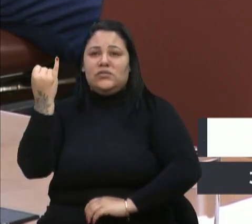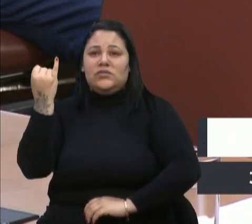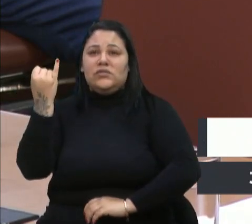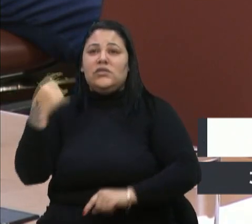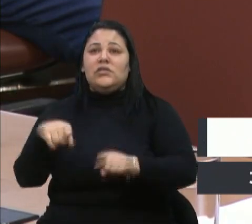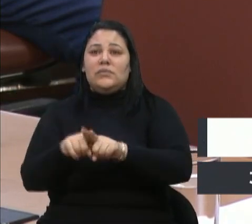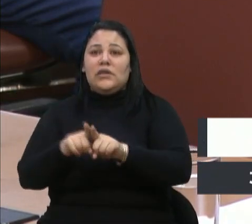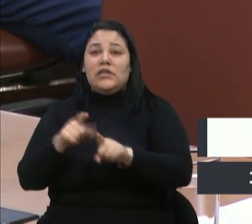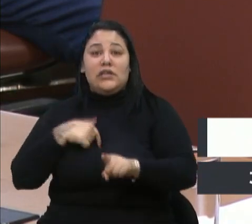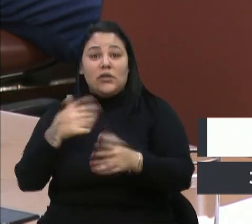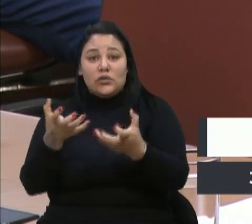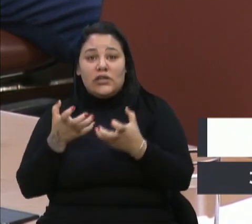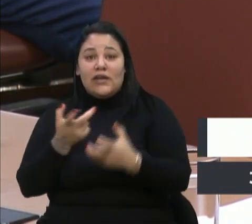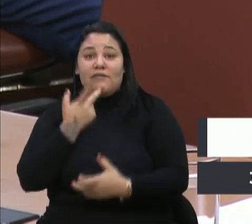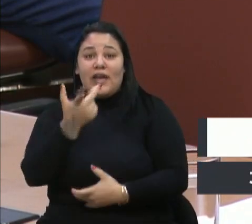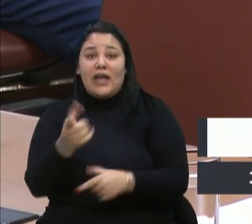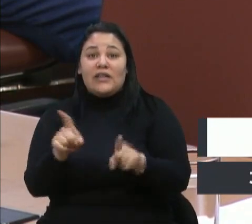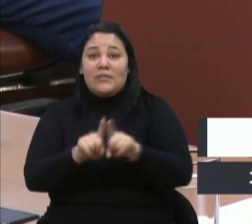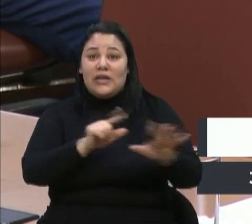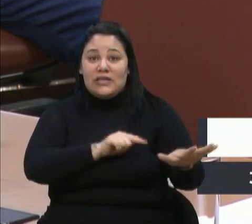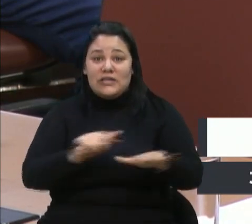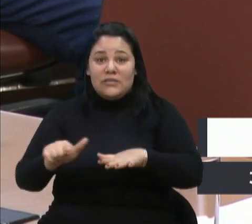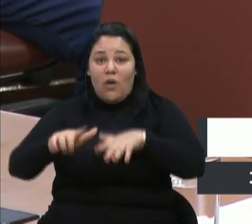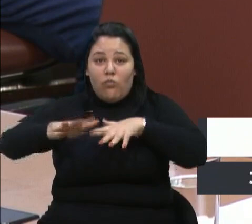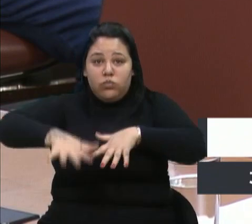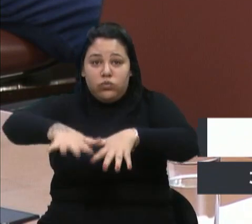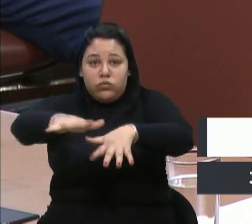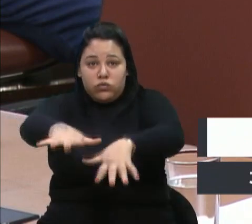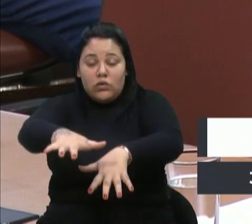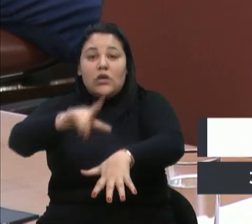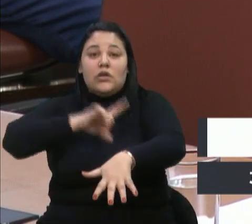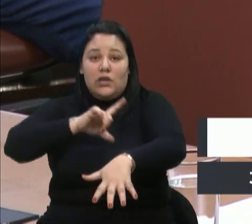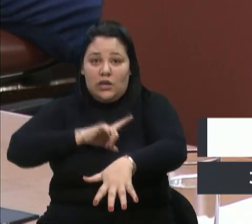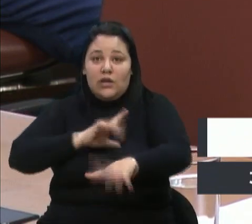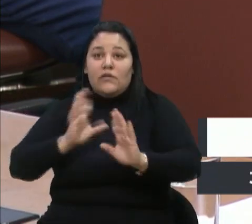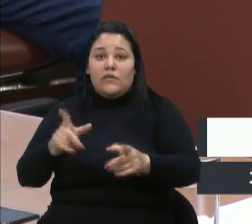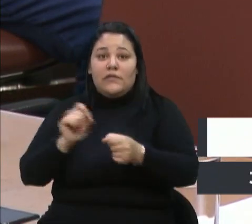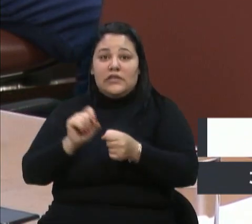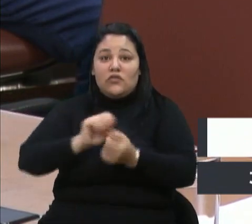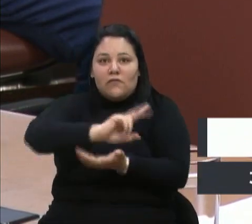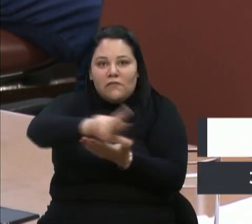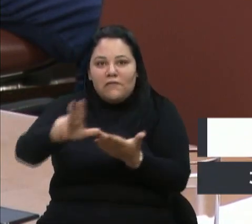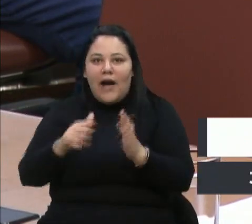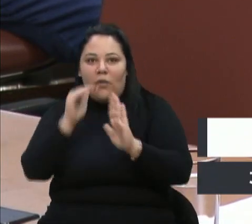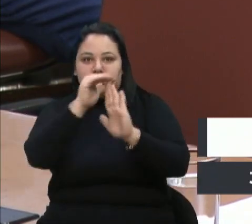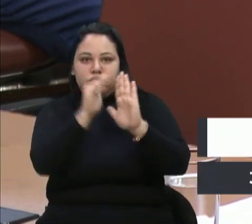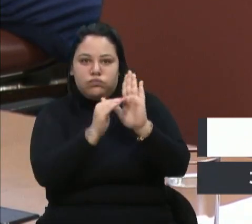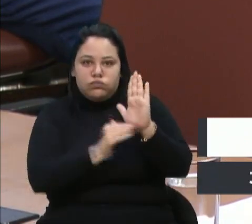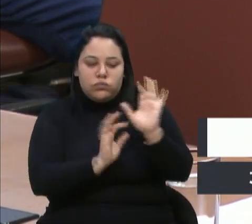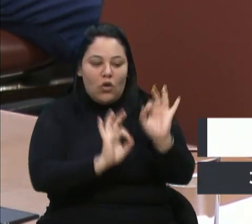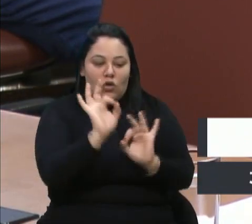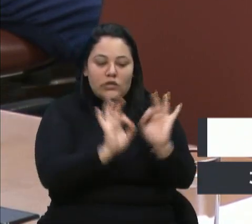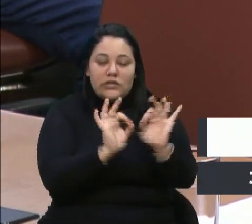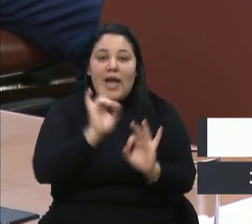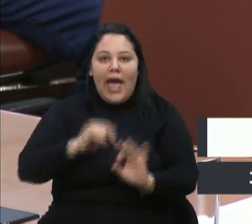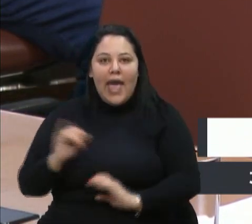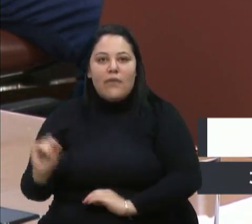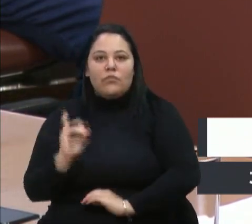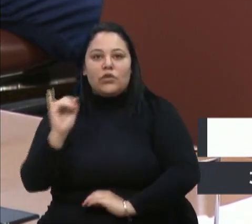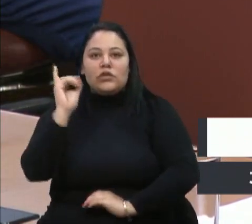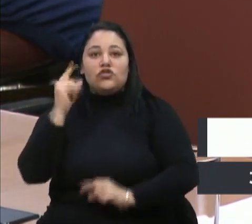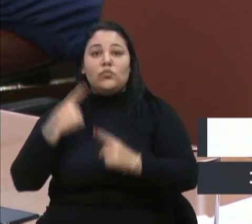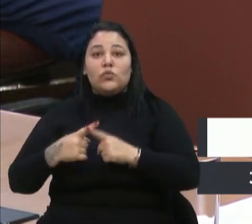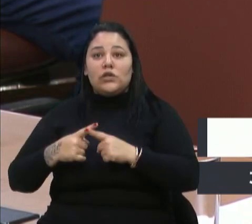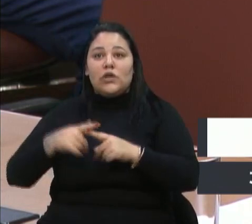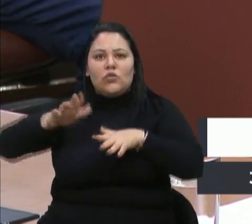eu queria salientar que essa semana do trânsito, né, que está sendo feita uma série de programação, ela é importantíssima porque o trânsito